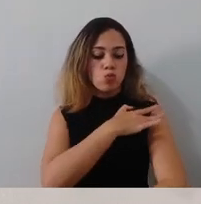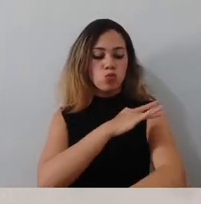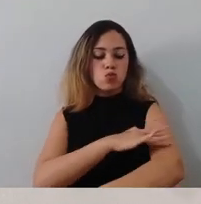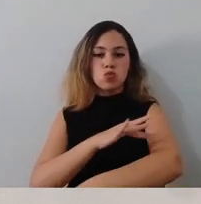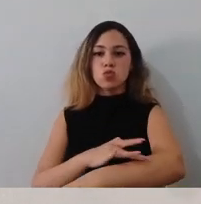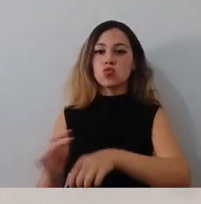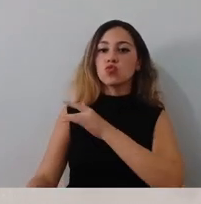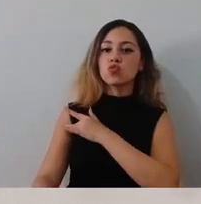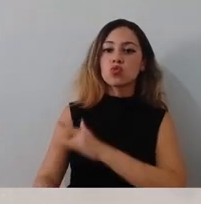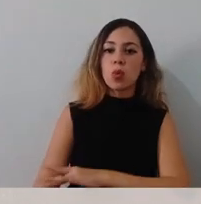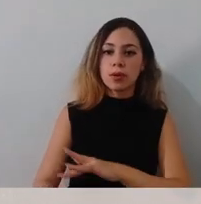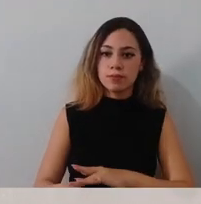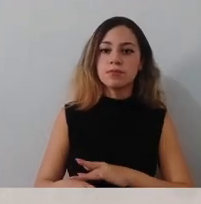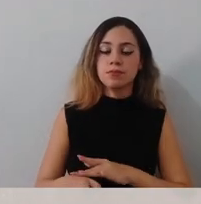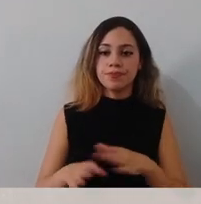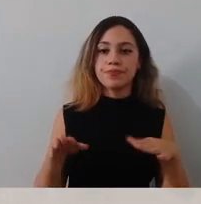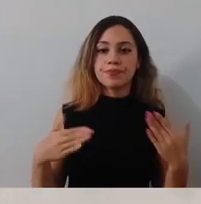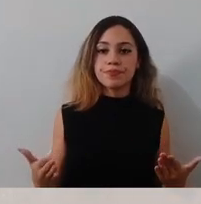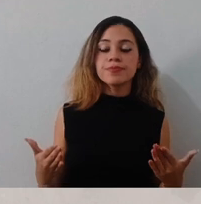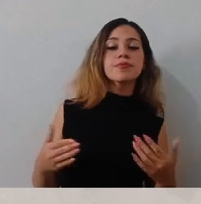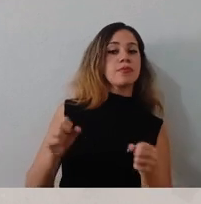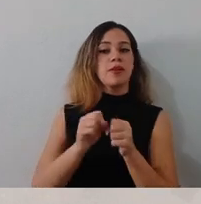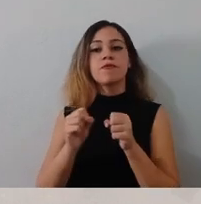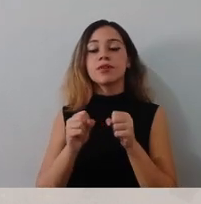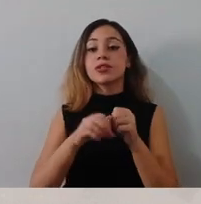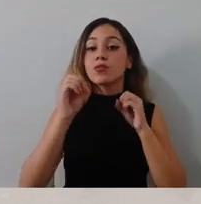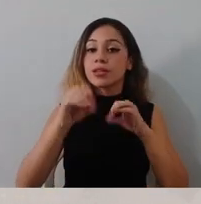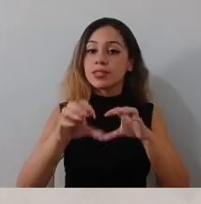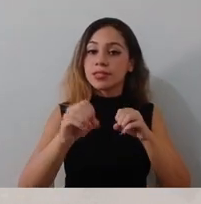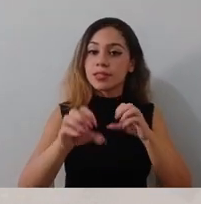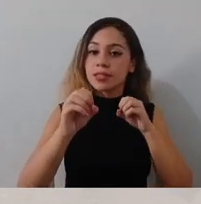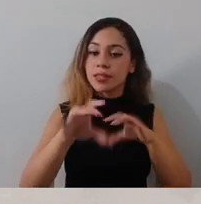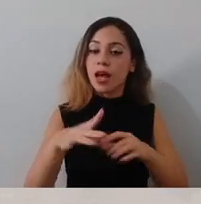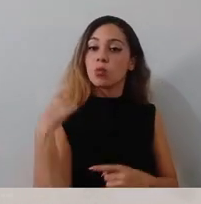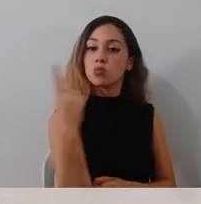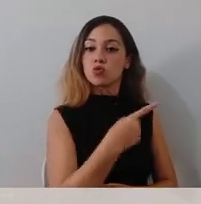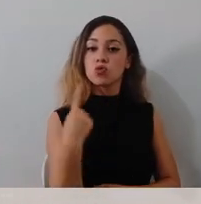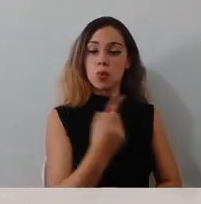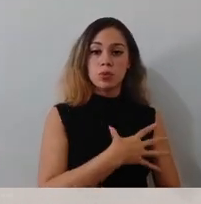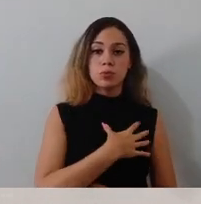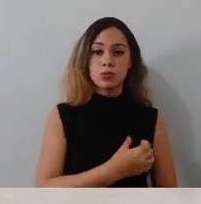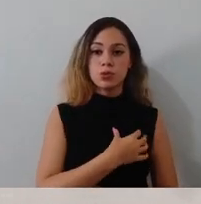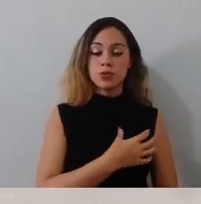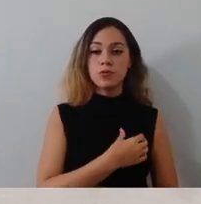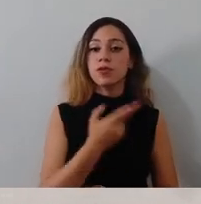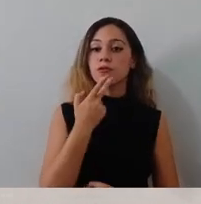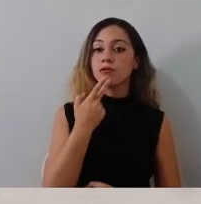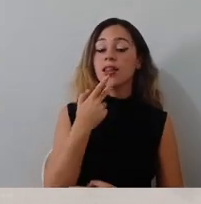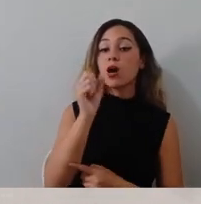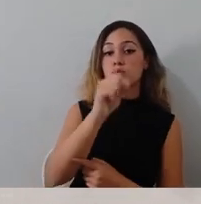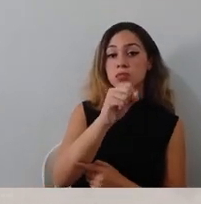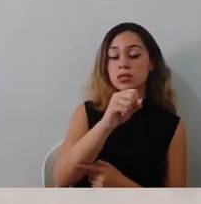criança é uma forma lúdica, pedagógica de ensinar os nossos filhos